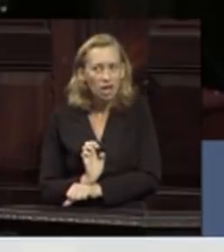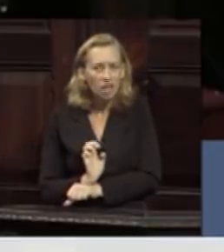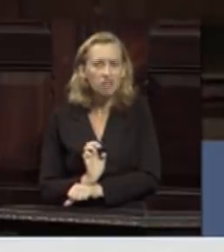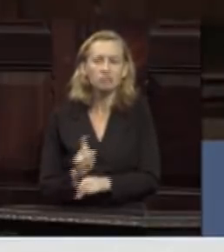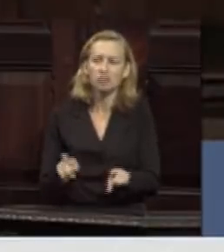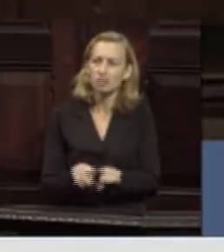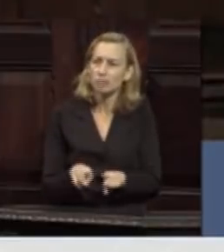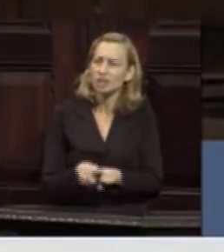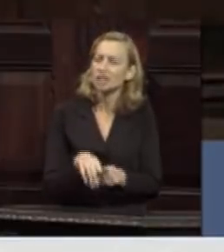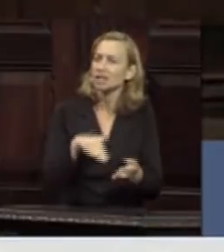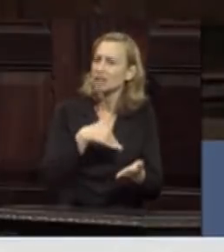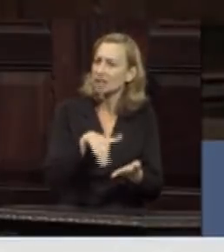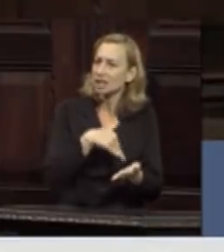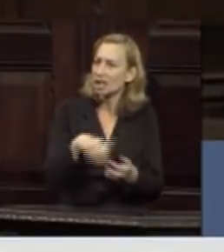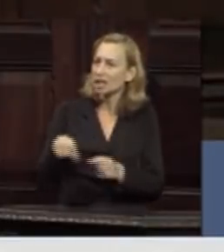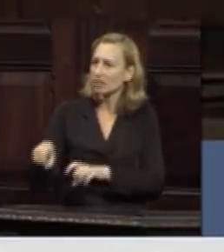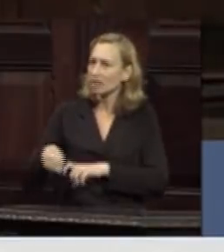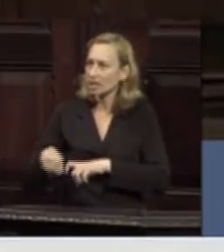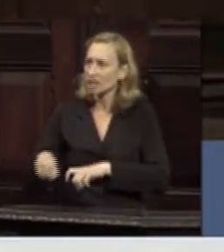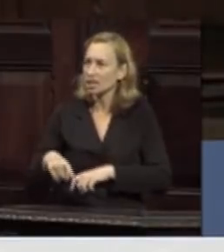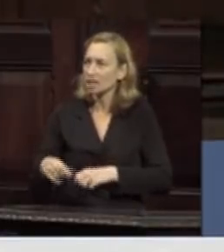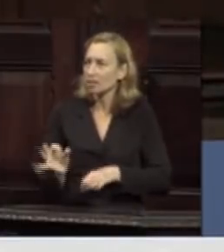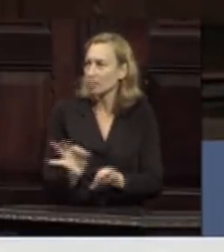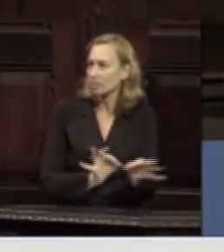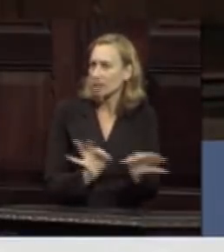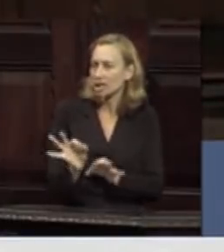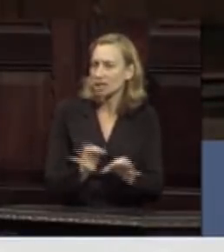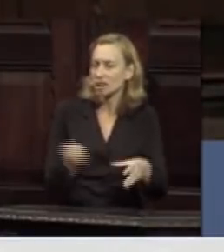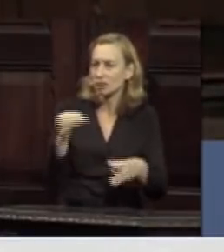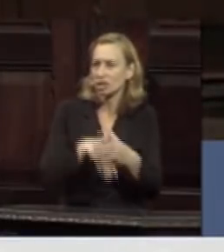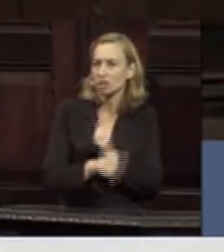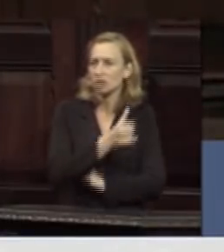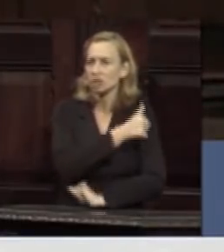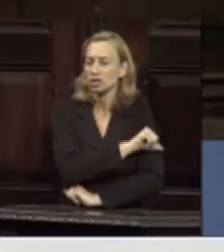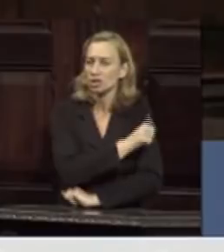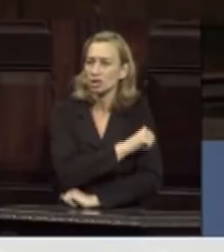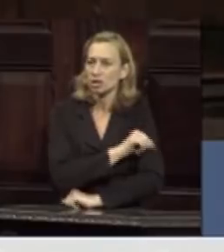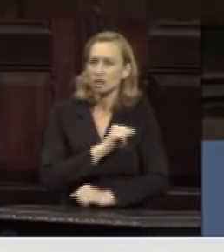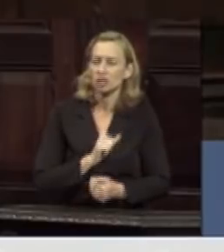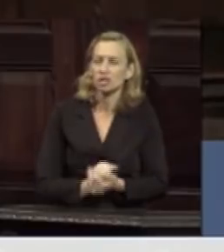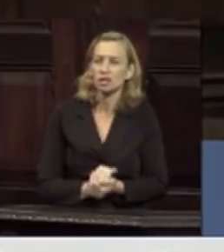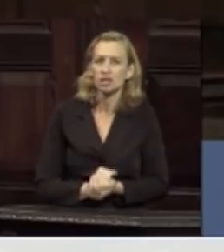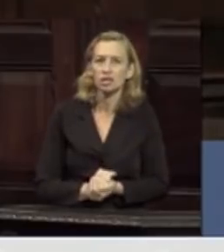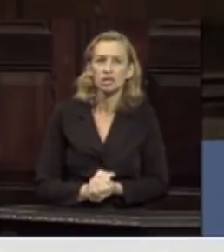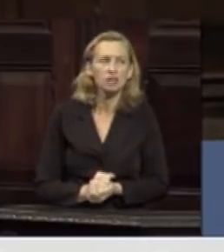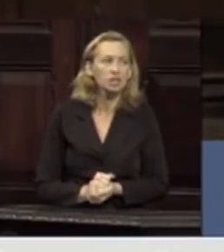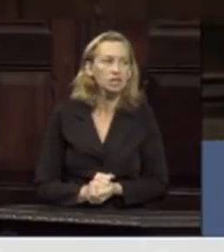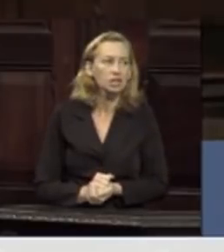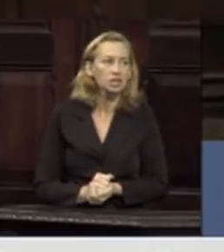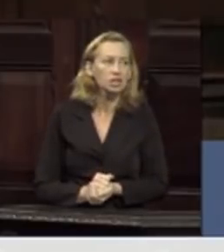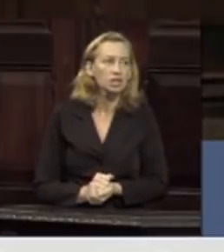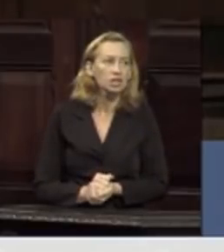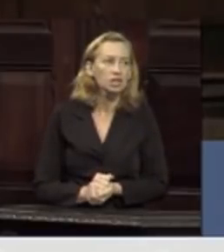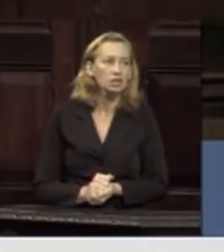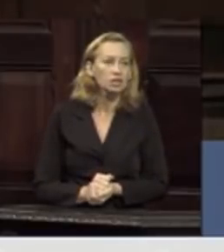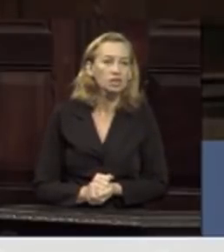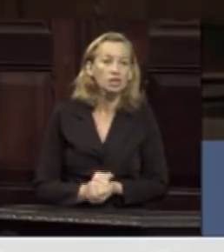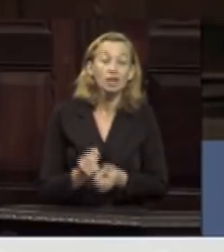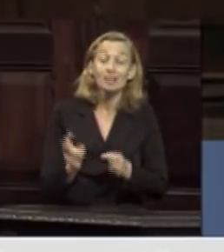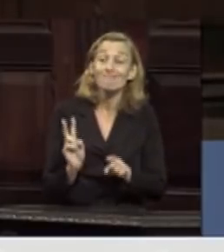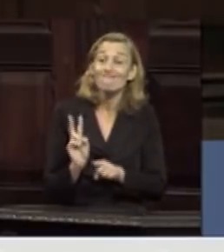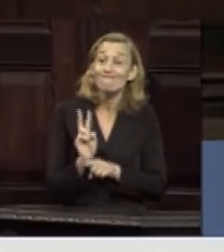Fazenda e Planejamento do Rio de Janeiro, Cefaz, mediante o presente